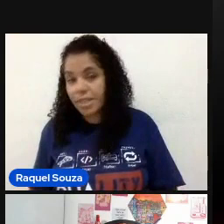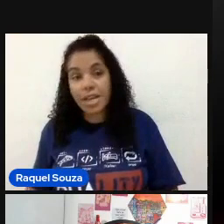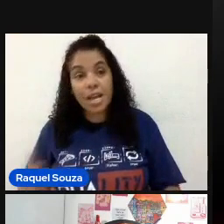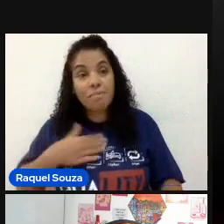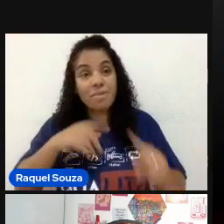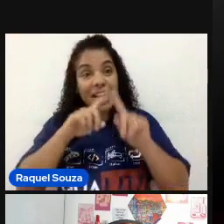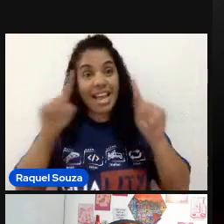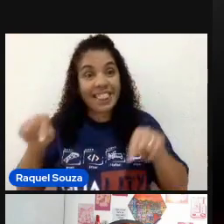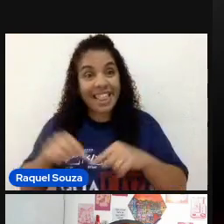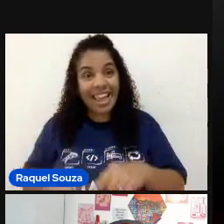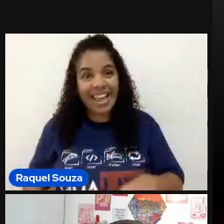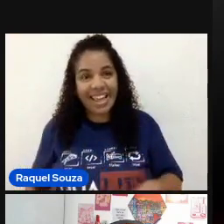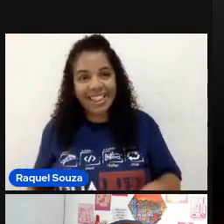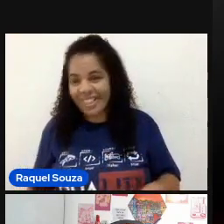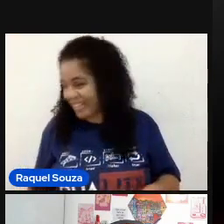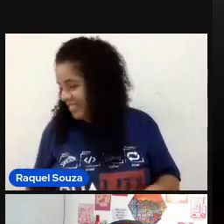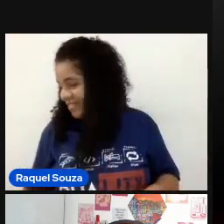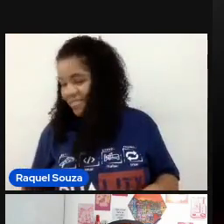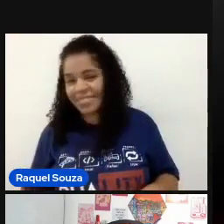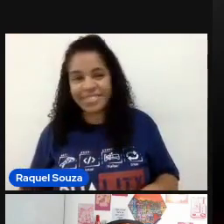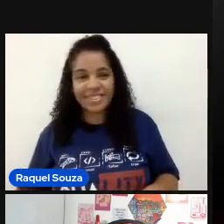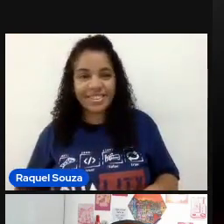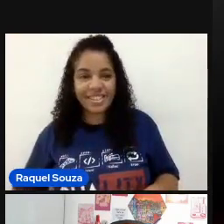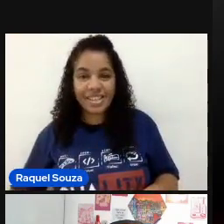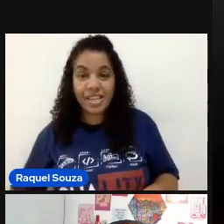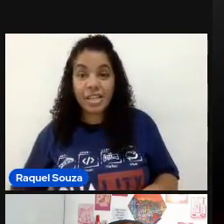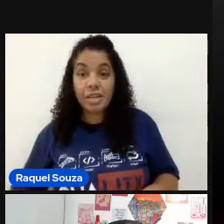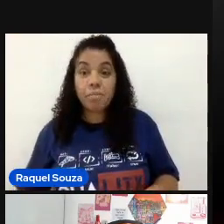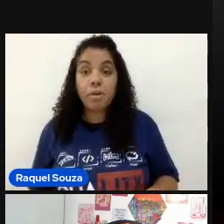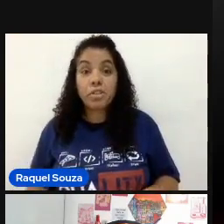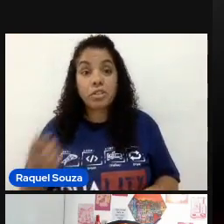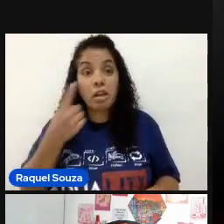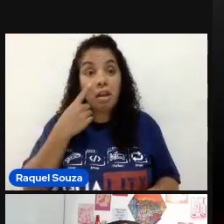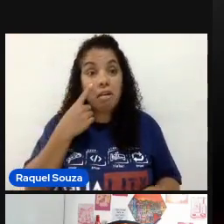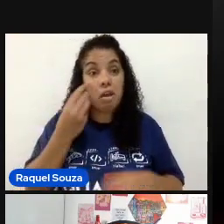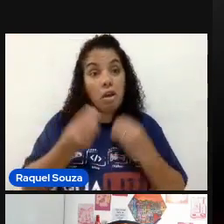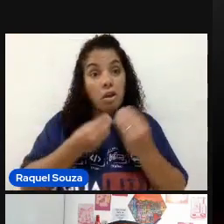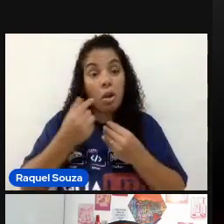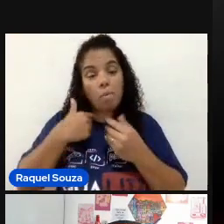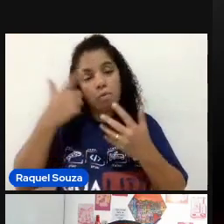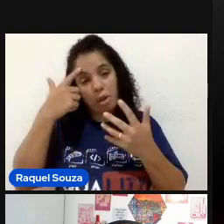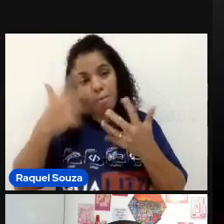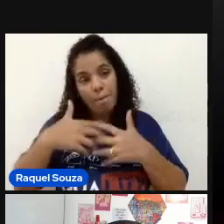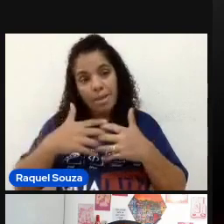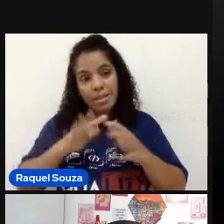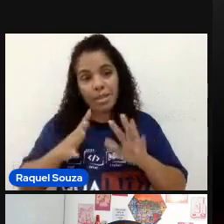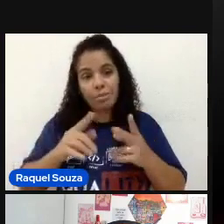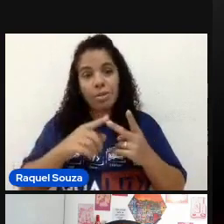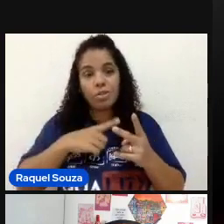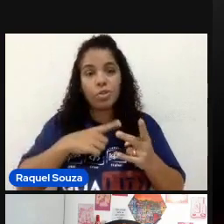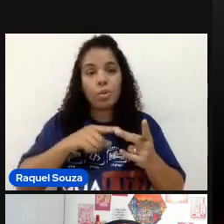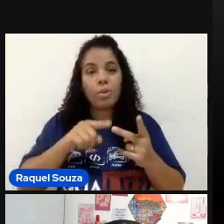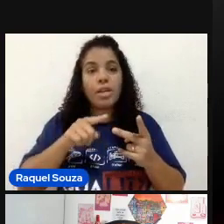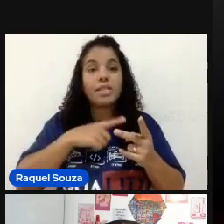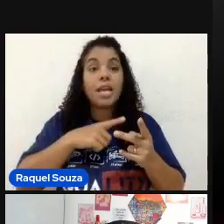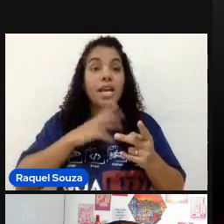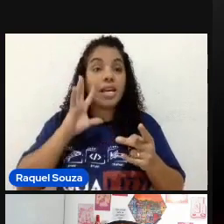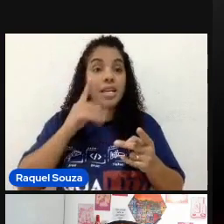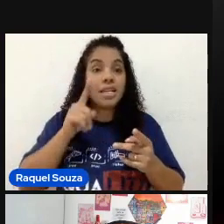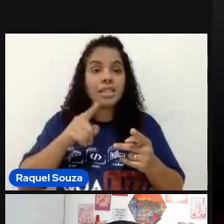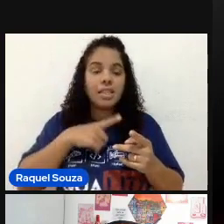tela para a gente poder ver aqui como mais ou menos foi pensado essa solução,